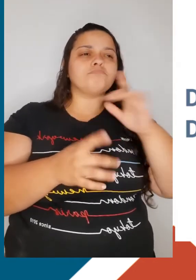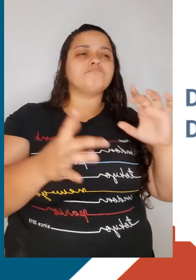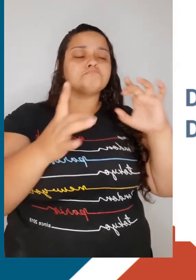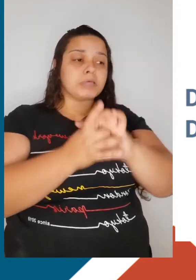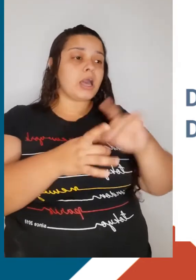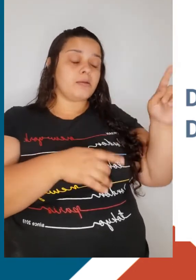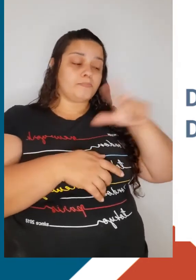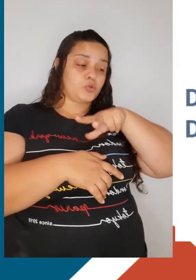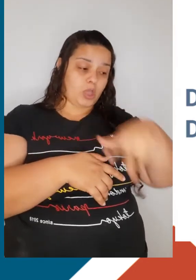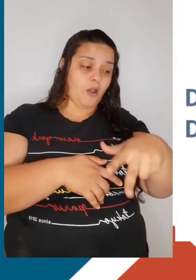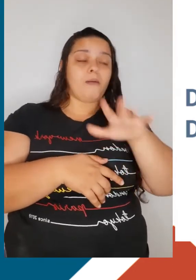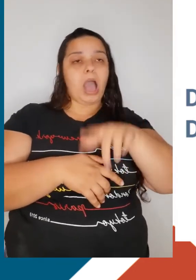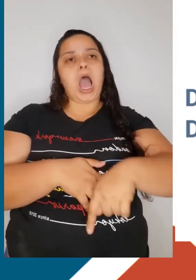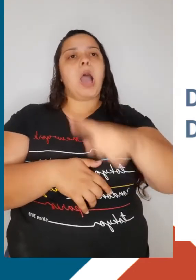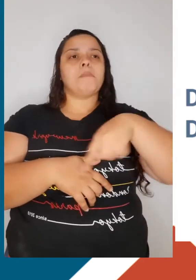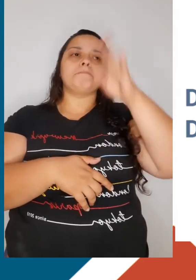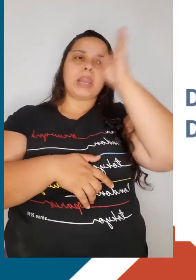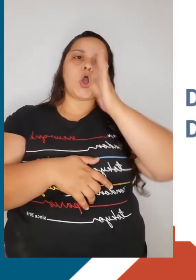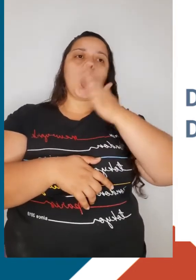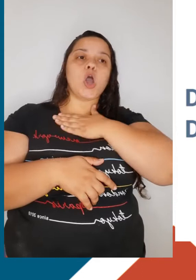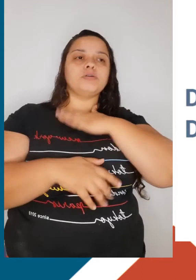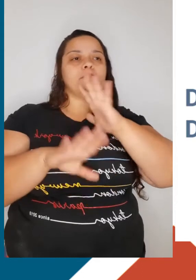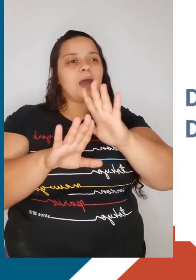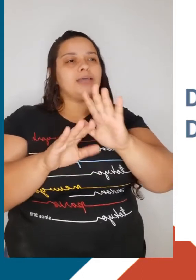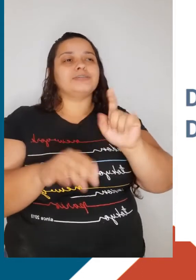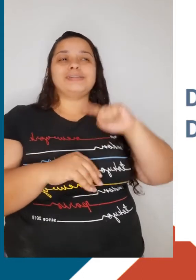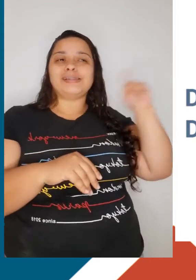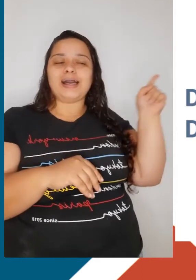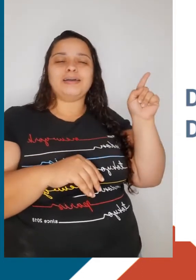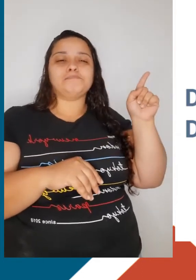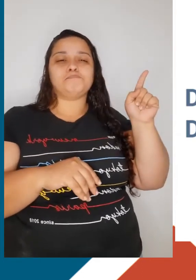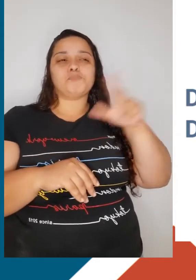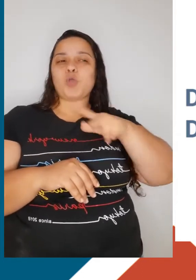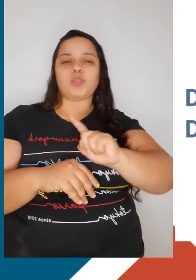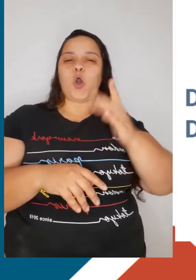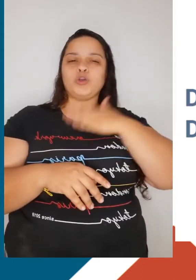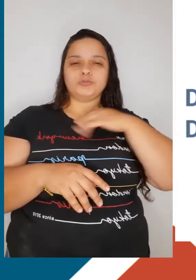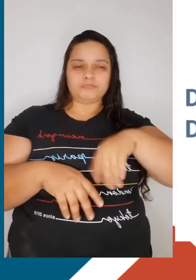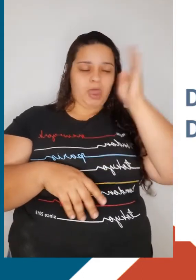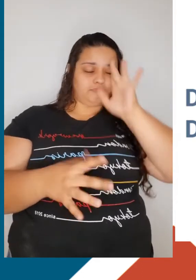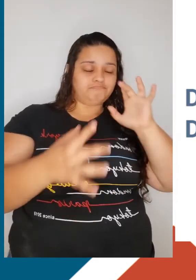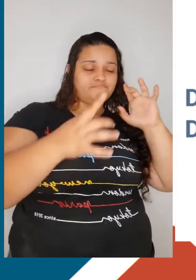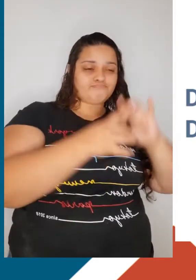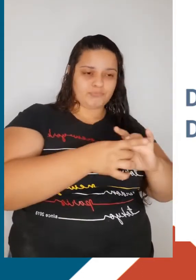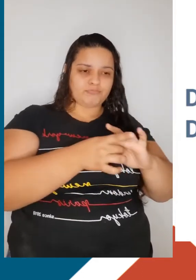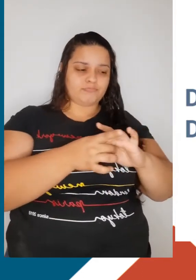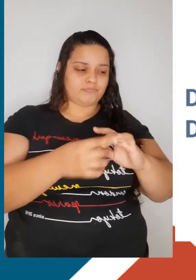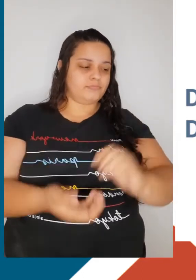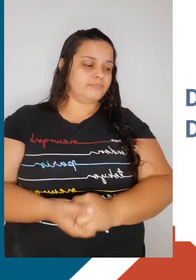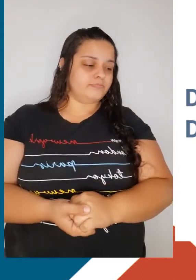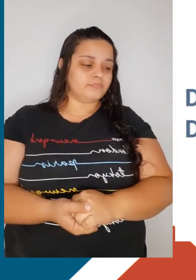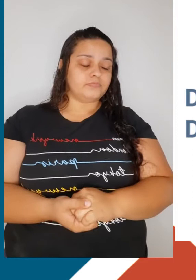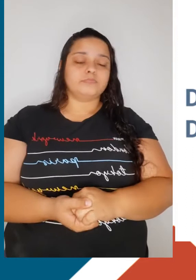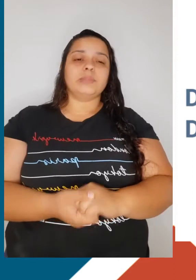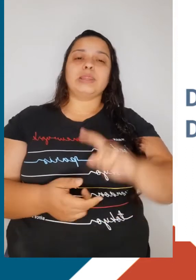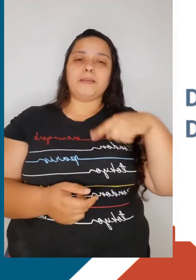as elites coloniais, mas desagradou também muito parte da nobreza e membros da elite que ficaram lá em Portugal. Mesmo